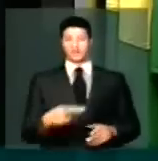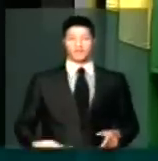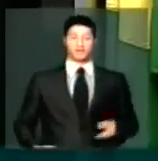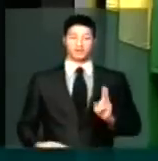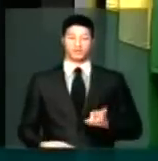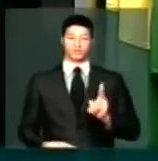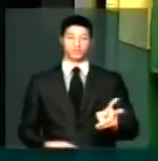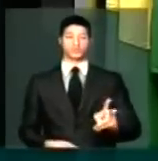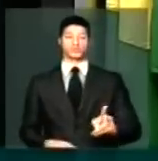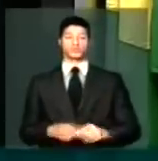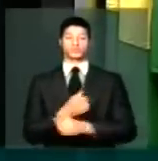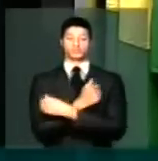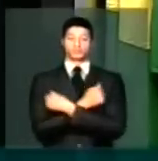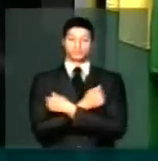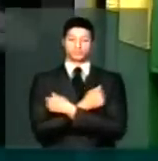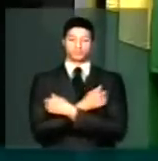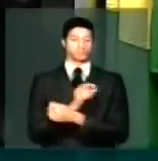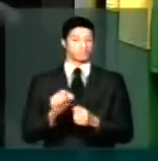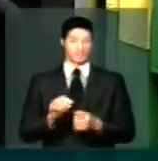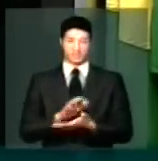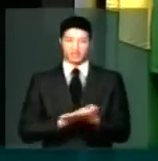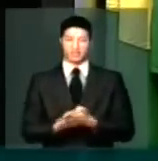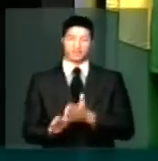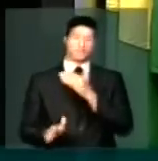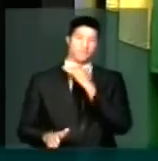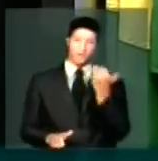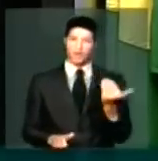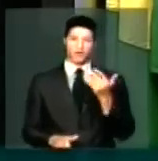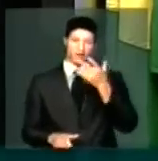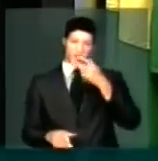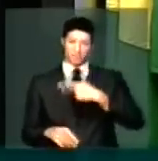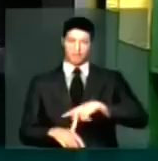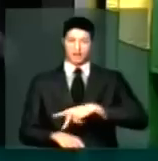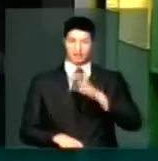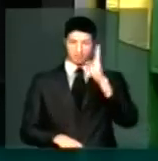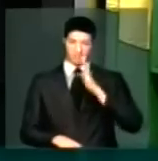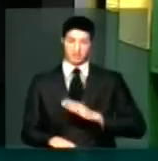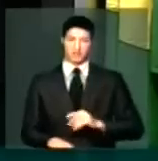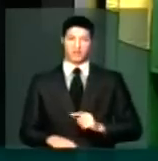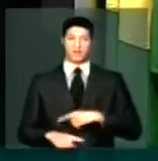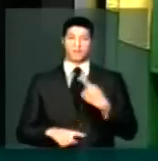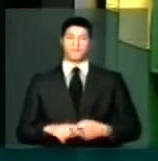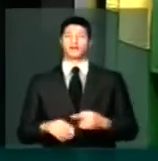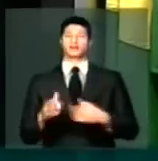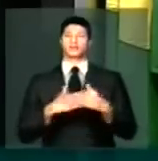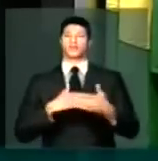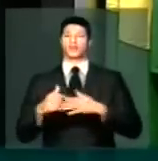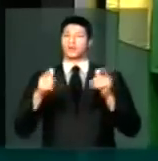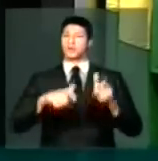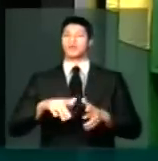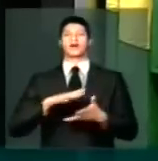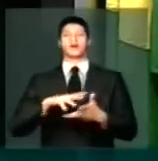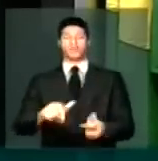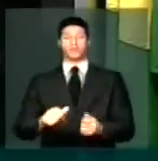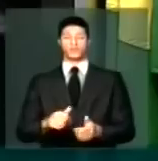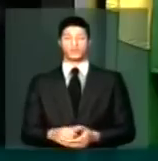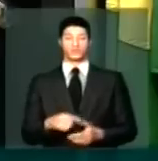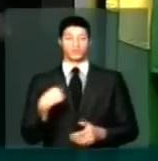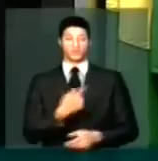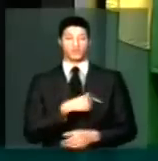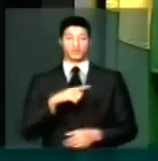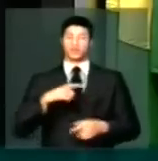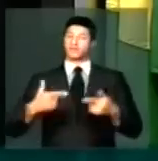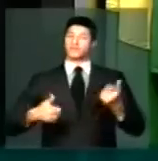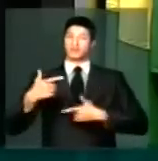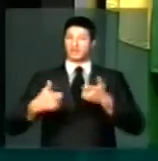presidenta continua de braços cruzados. Morre em nosso país mais que em qualquer guerra no mundo. Nós